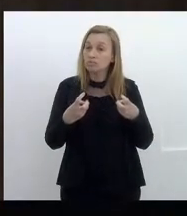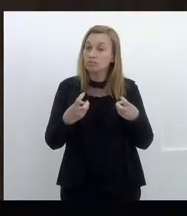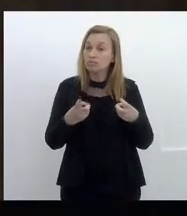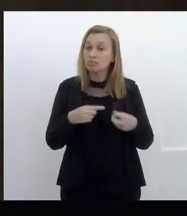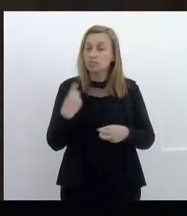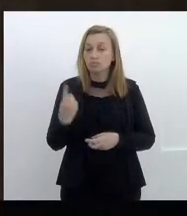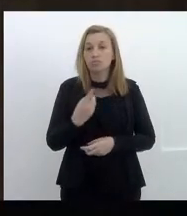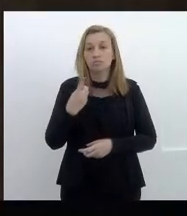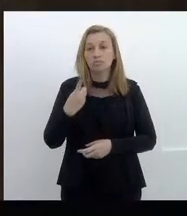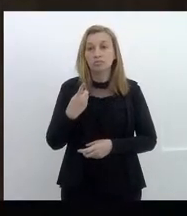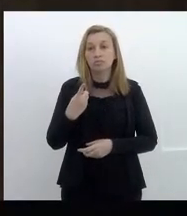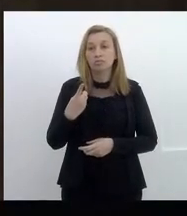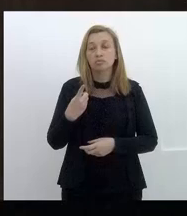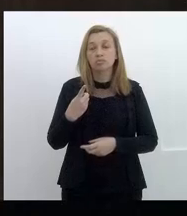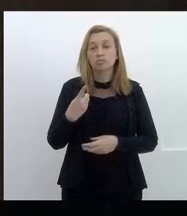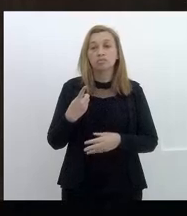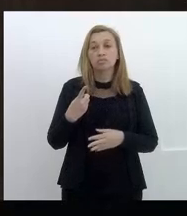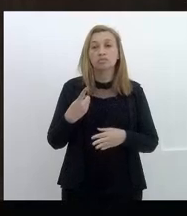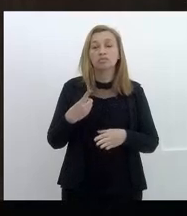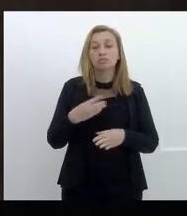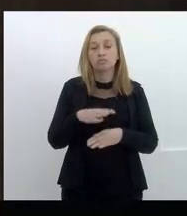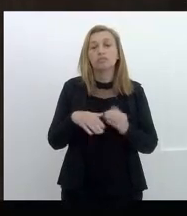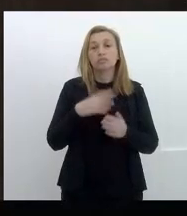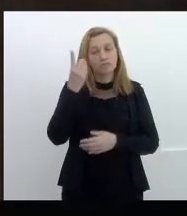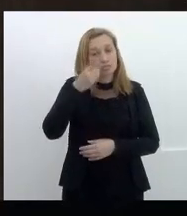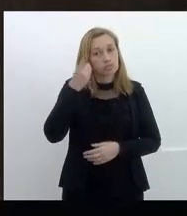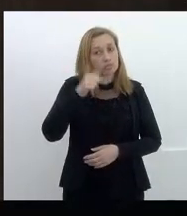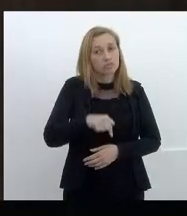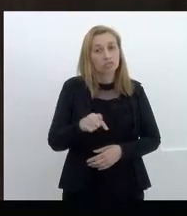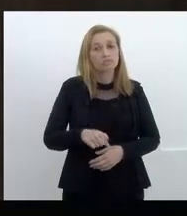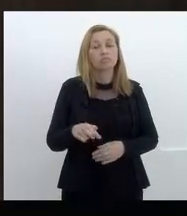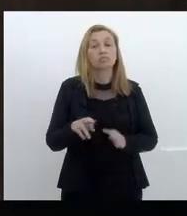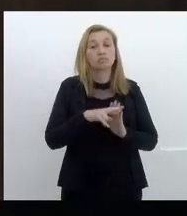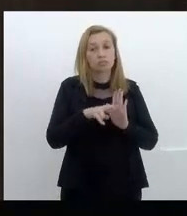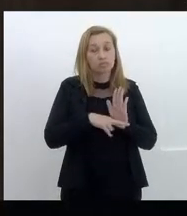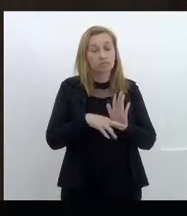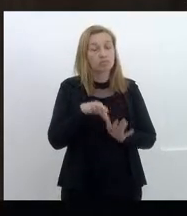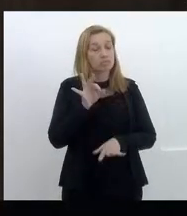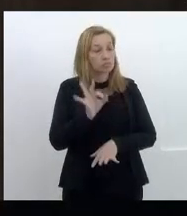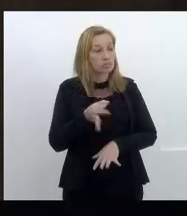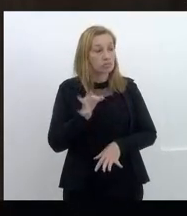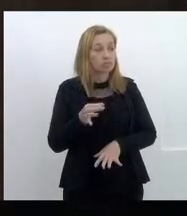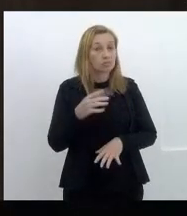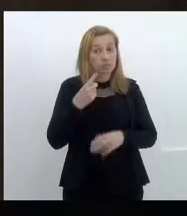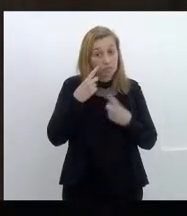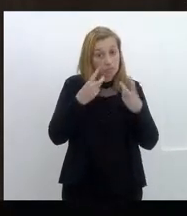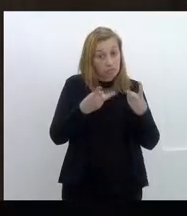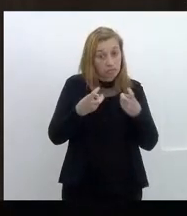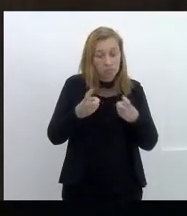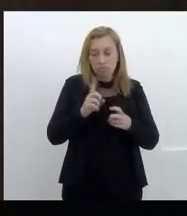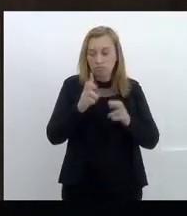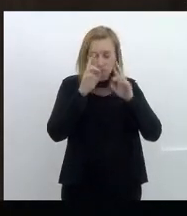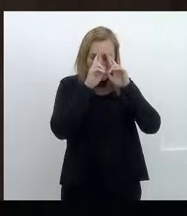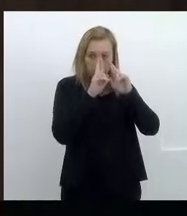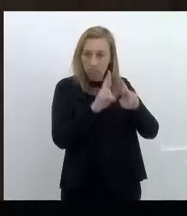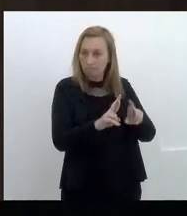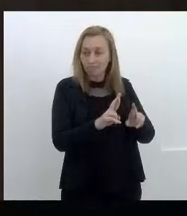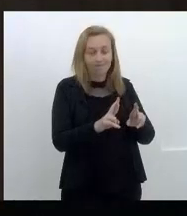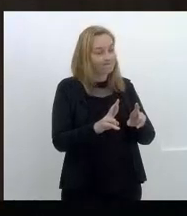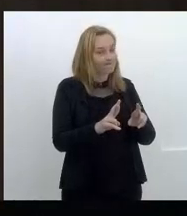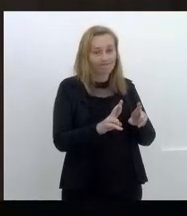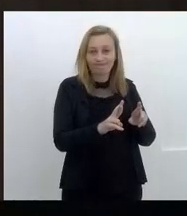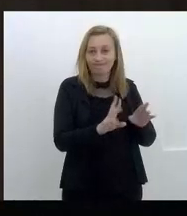Parlamento aqui e Esse regime a meu ver com todas as velhas não respeita